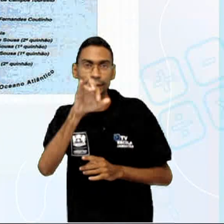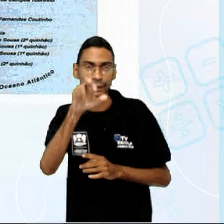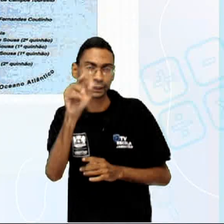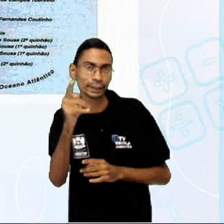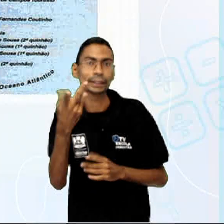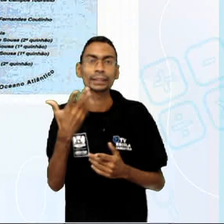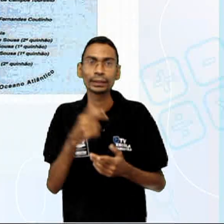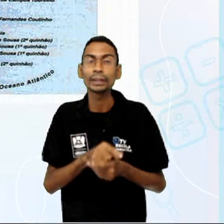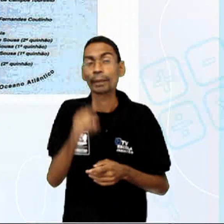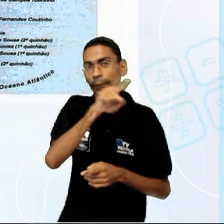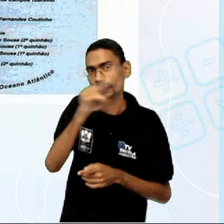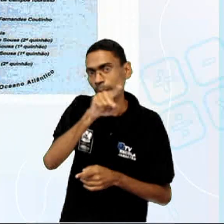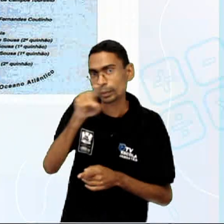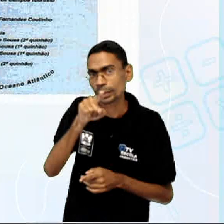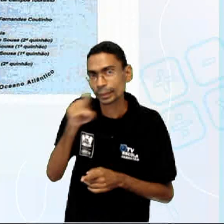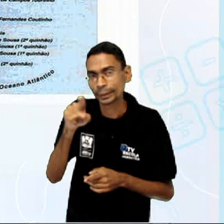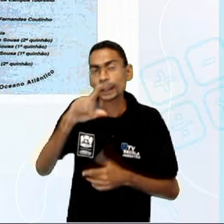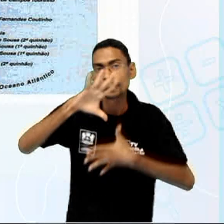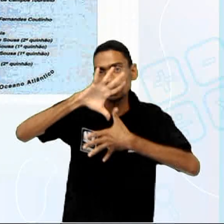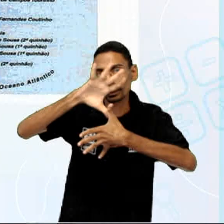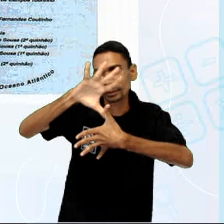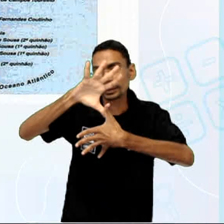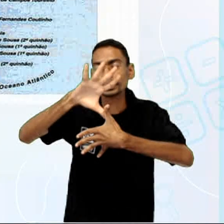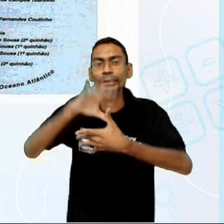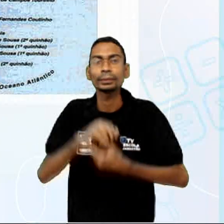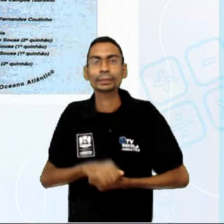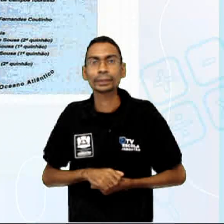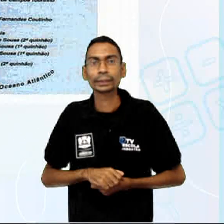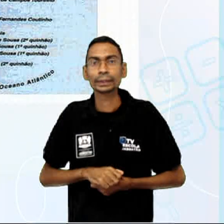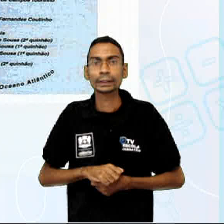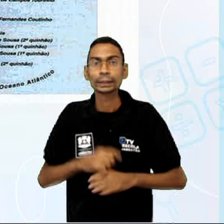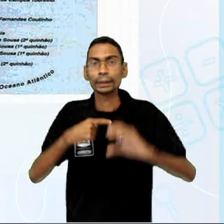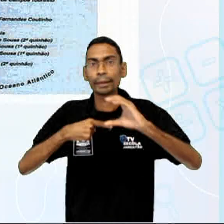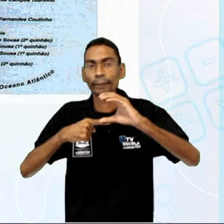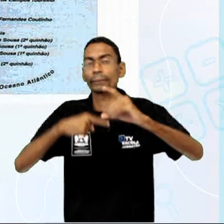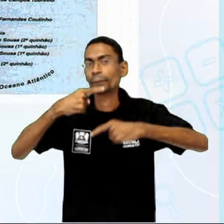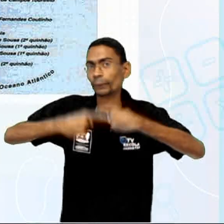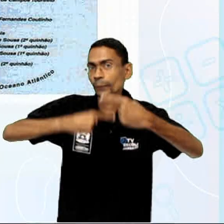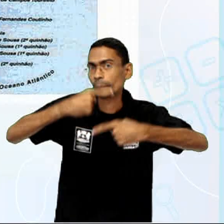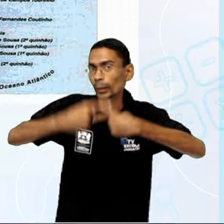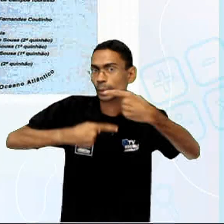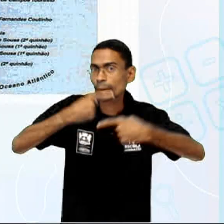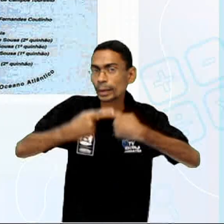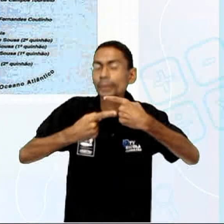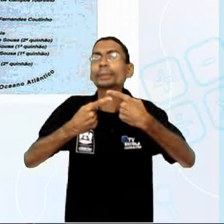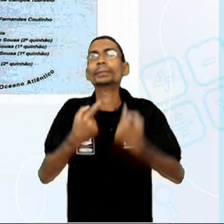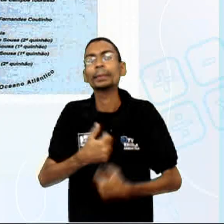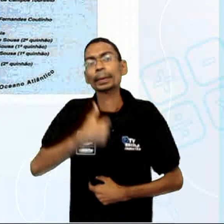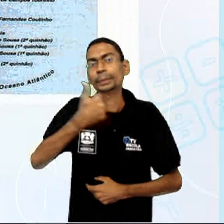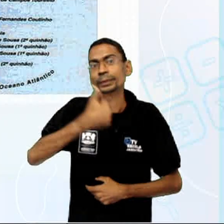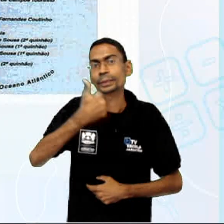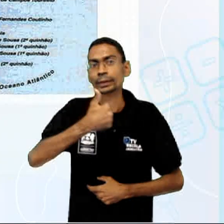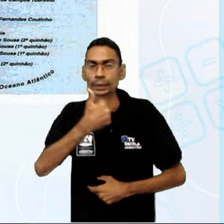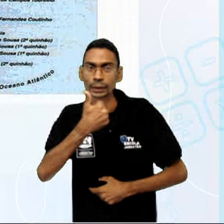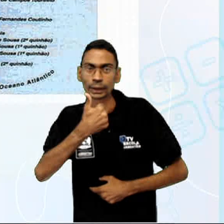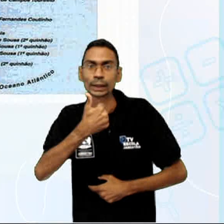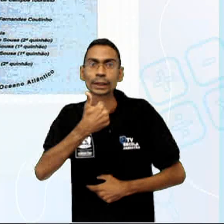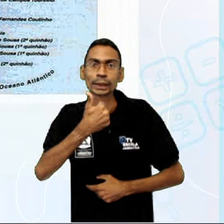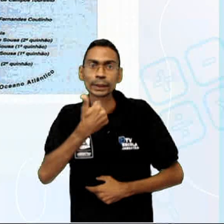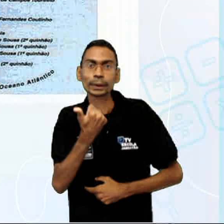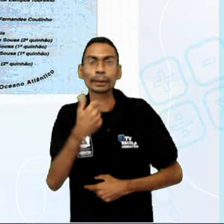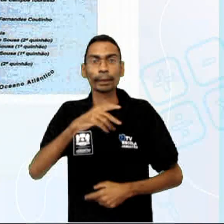ó, primeira coisa, capitanias hereditárias foram a primeira grande medida tomada